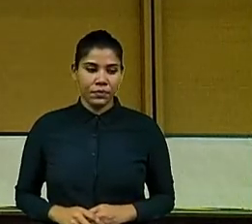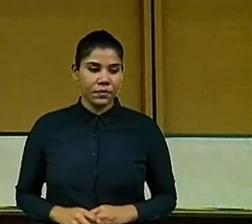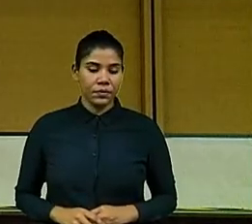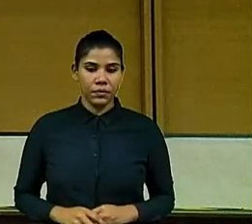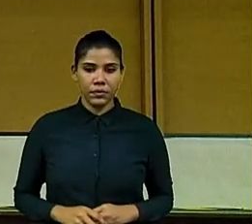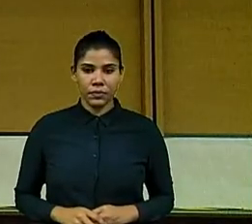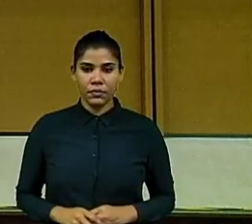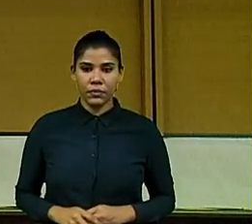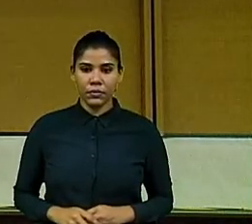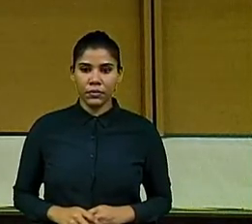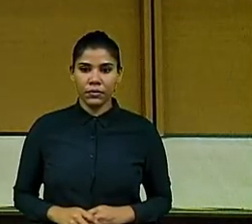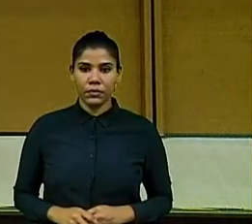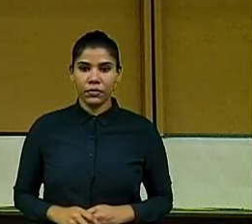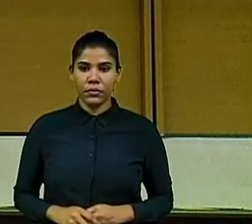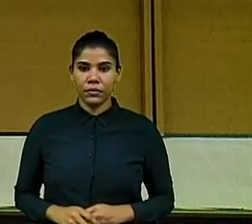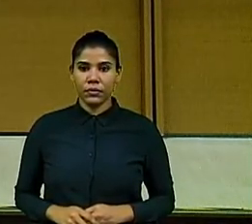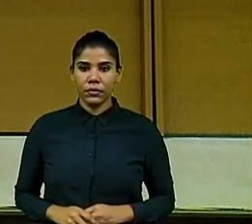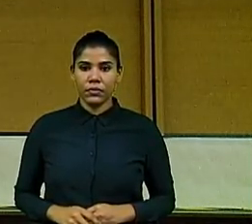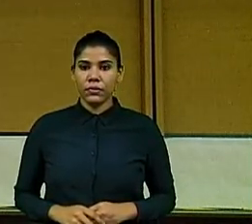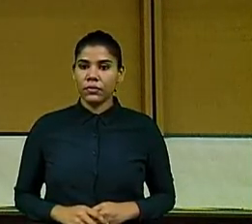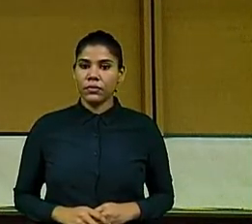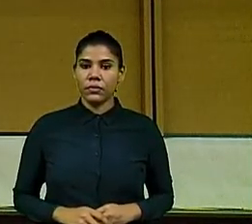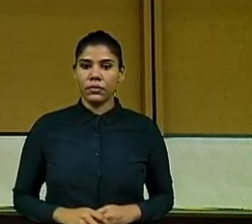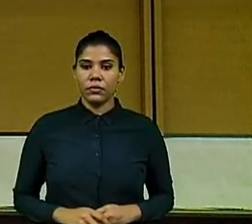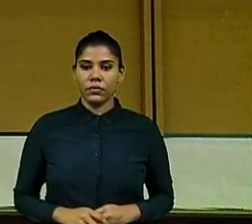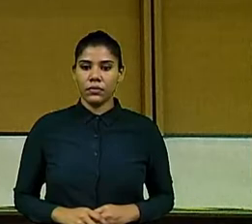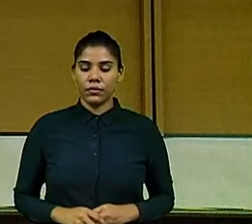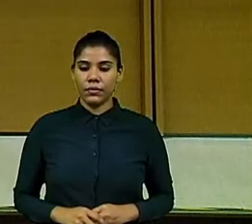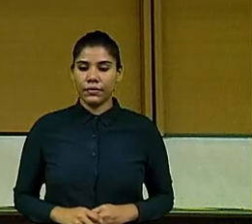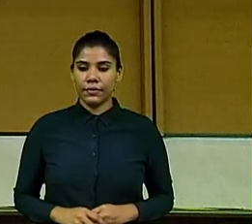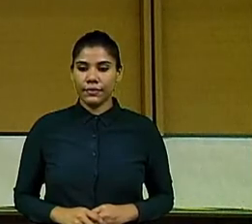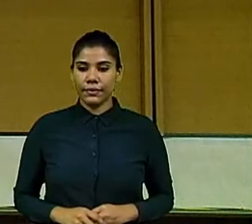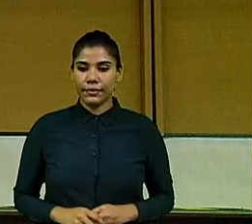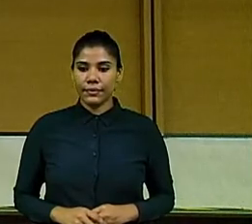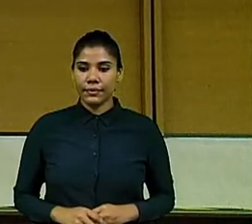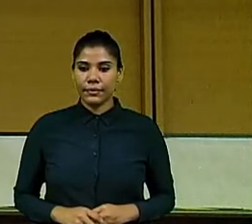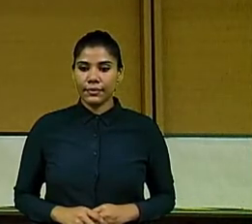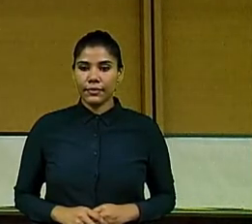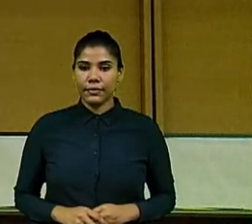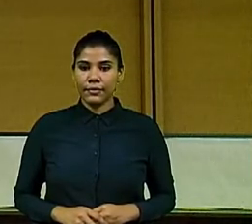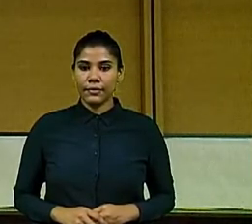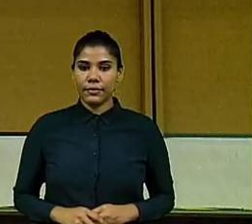presentes que terminam os seus mandatos com esses números